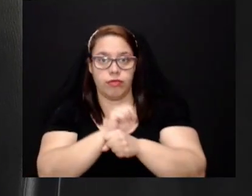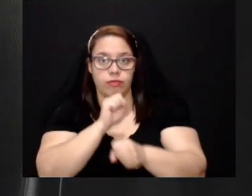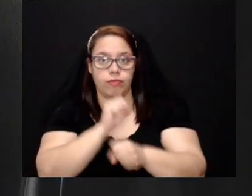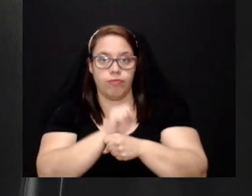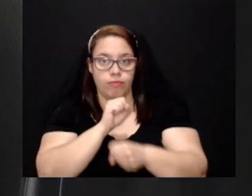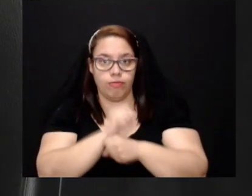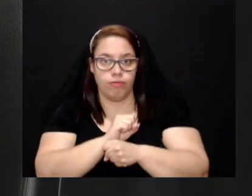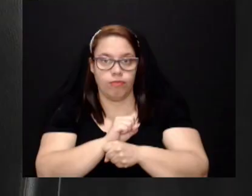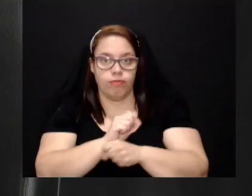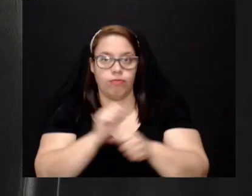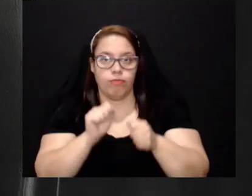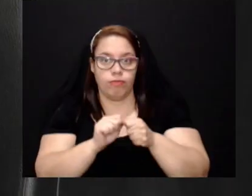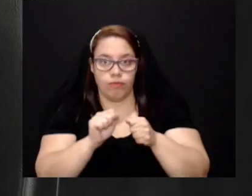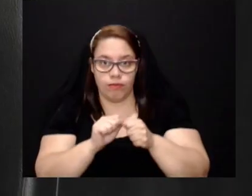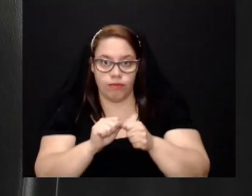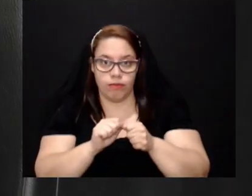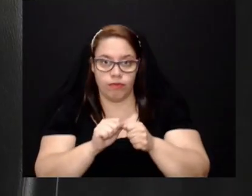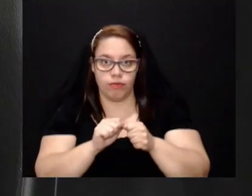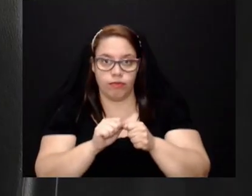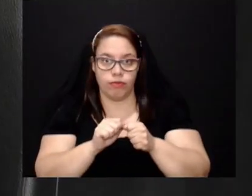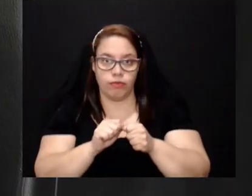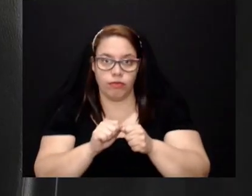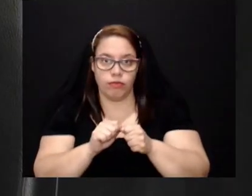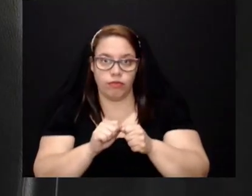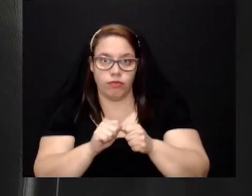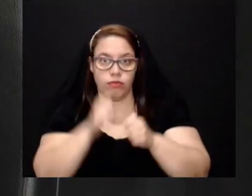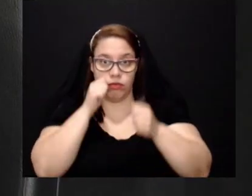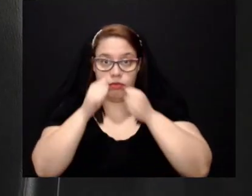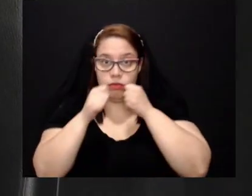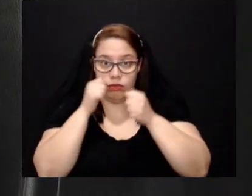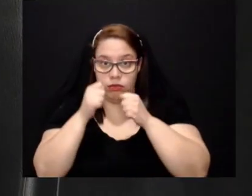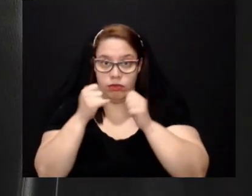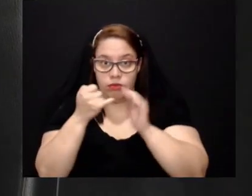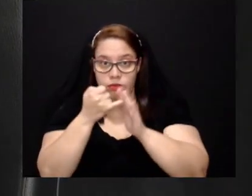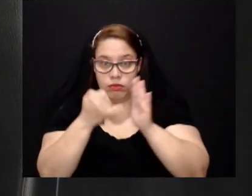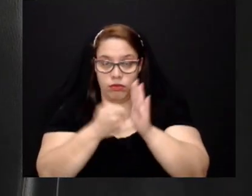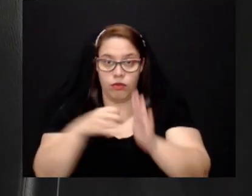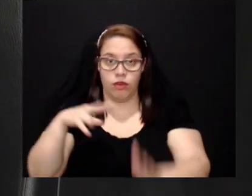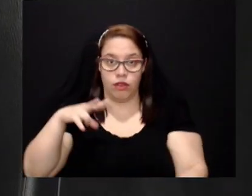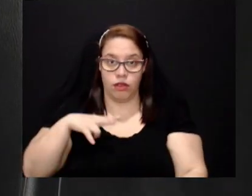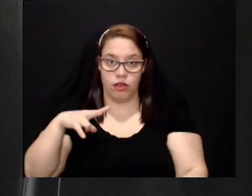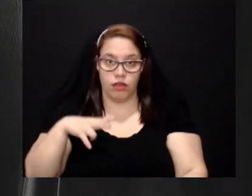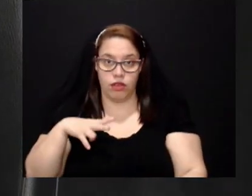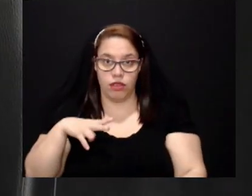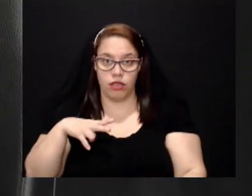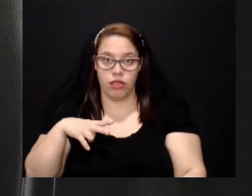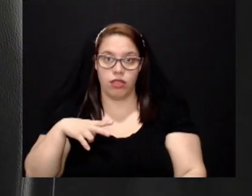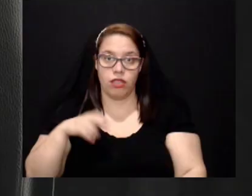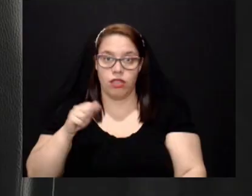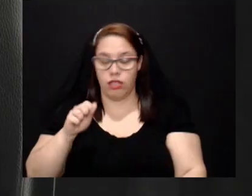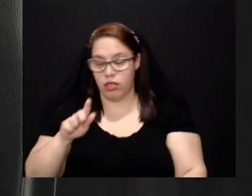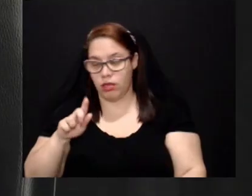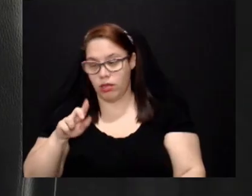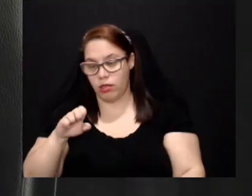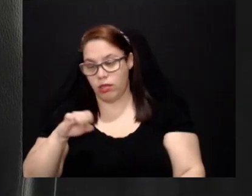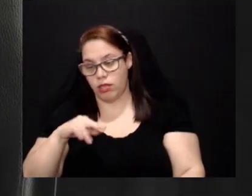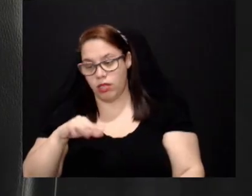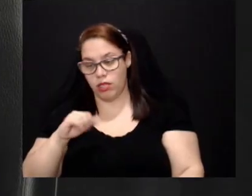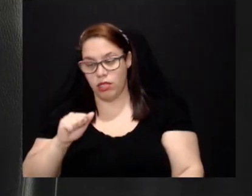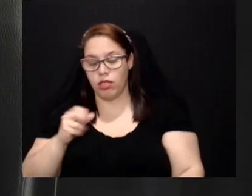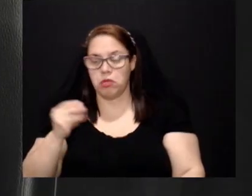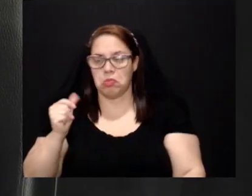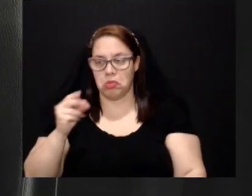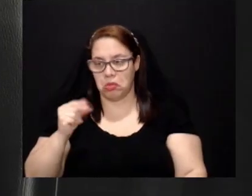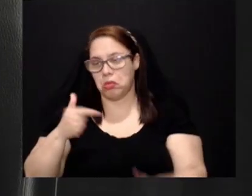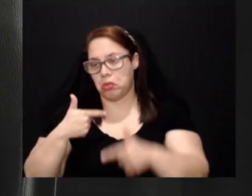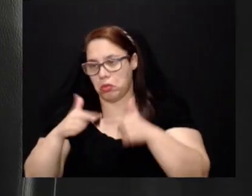fazer assessoria de imprensa em empresa privada. Aí fui para a agência, trabalhei na agência por um tempo. Mesmo